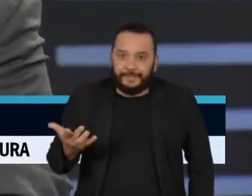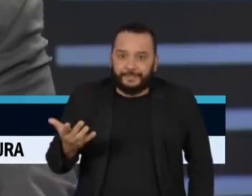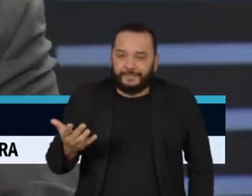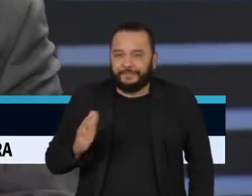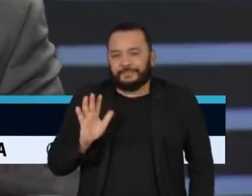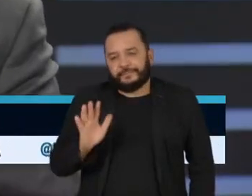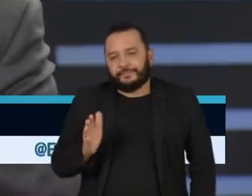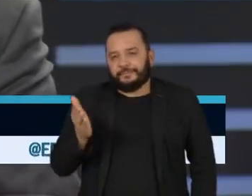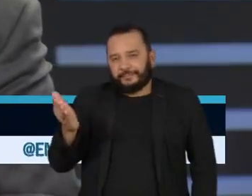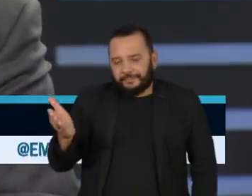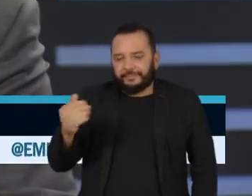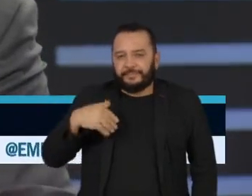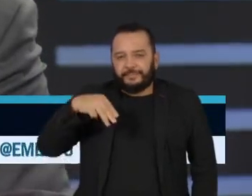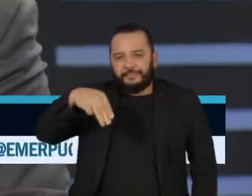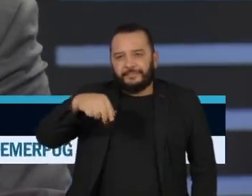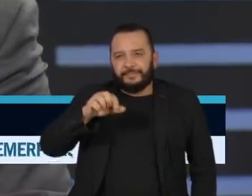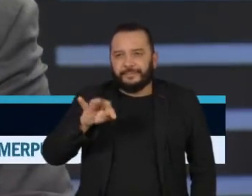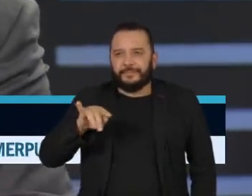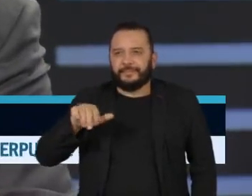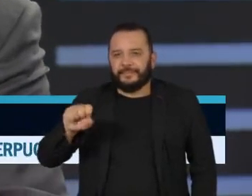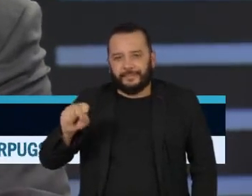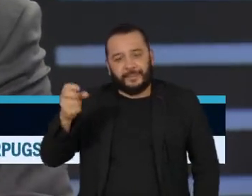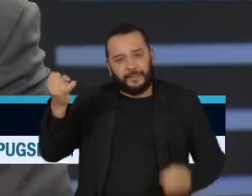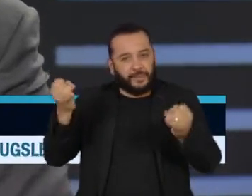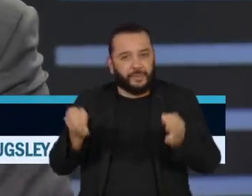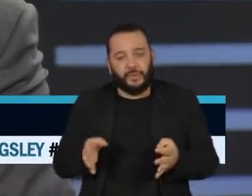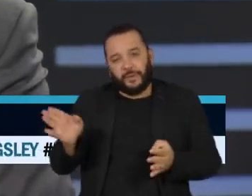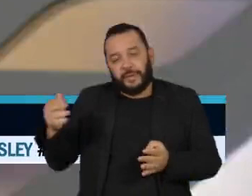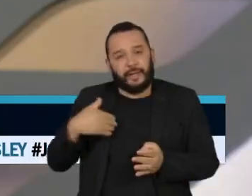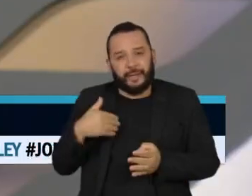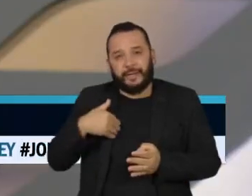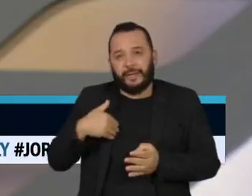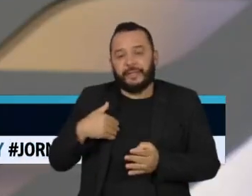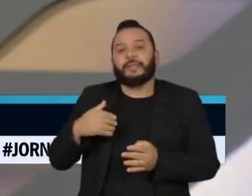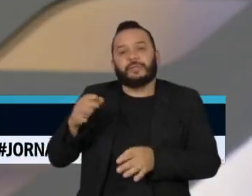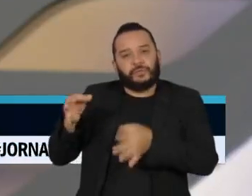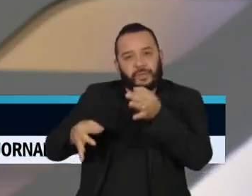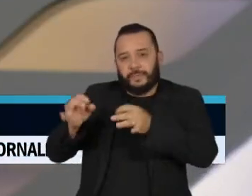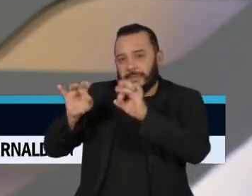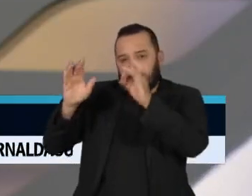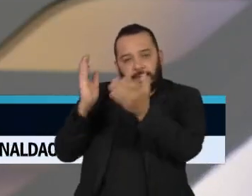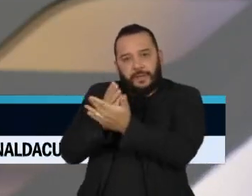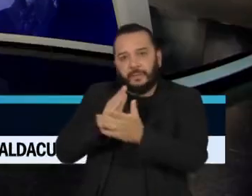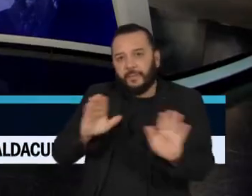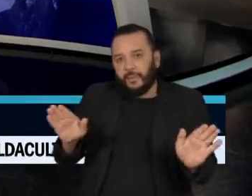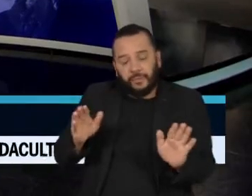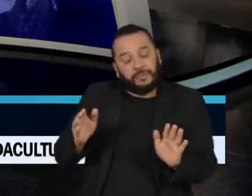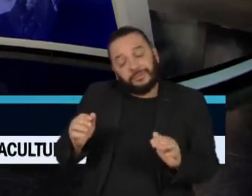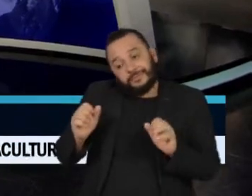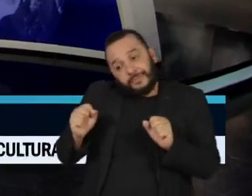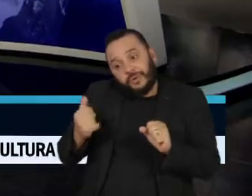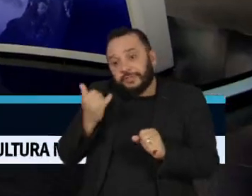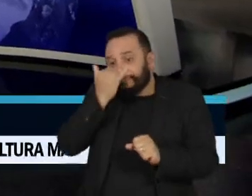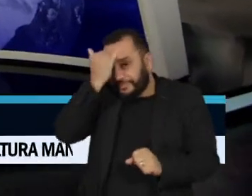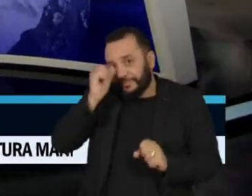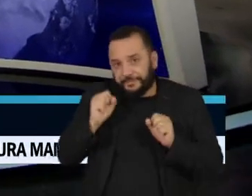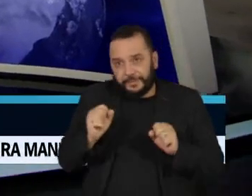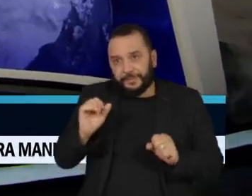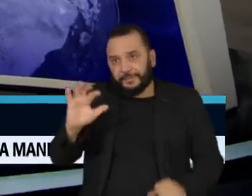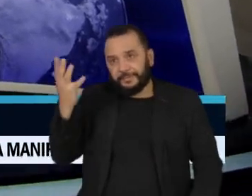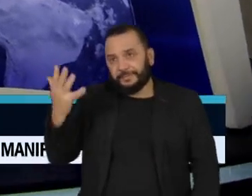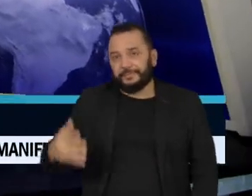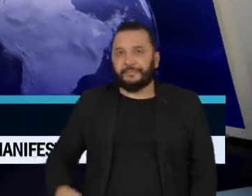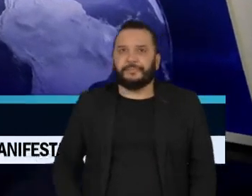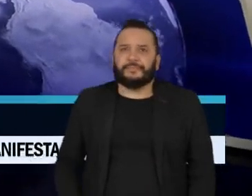toda essa institucionalidade está indo embora e ele pode se ver ao relento Matias o bolsonarismo vai seguir